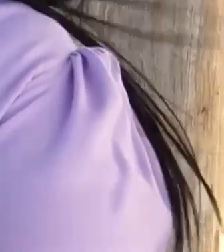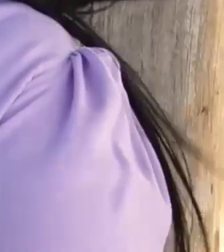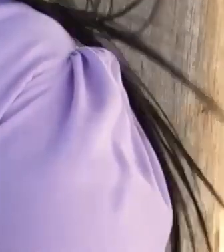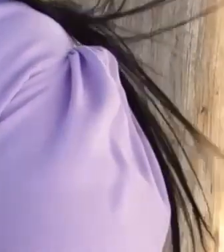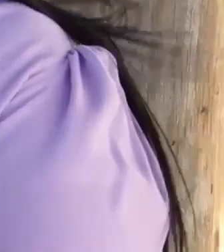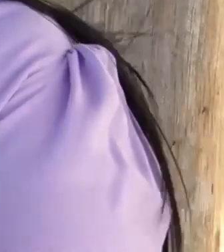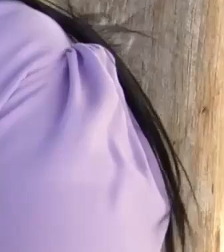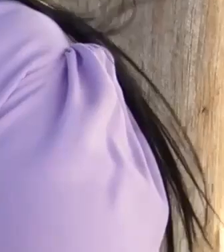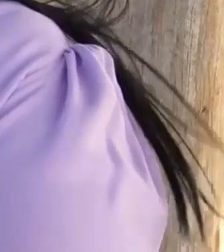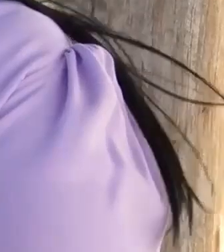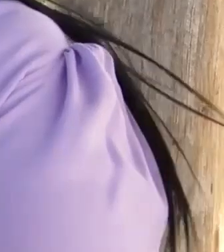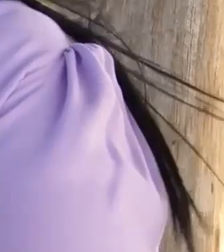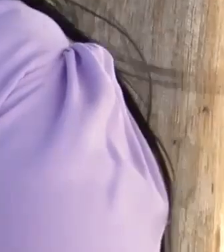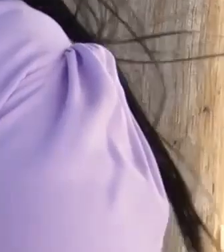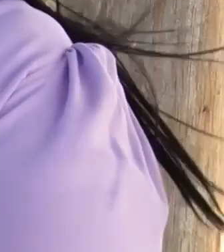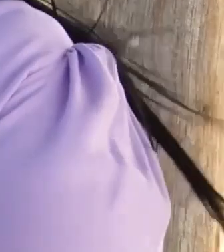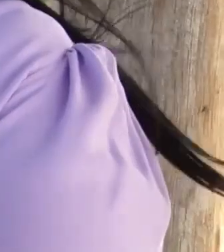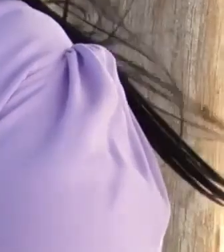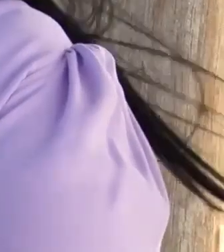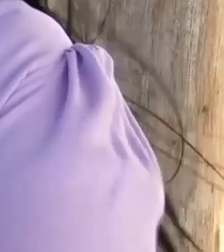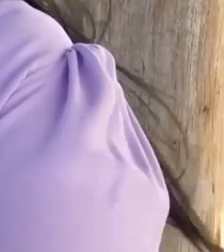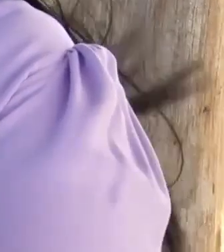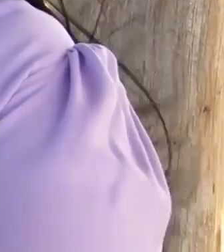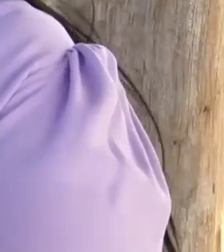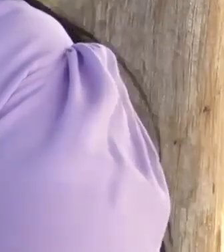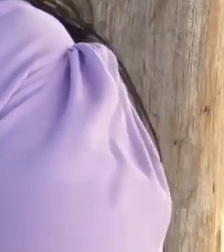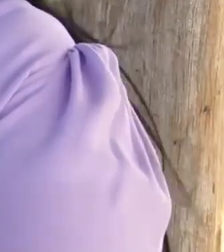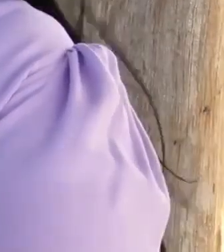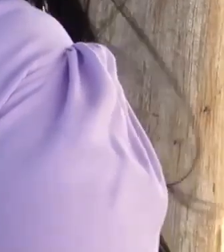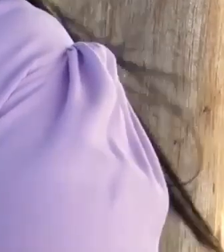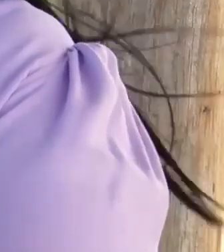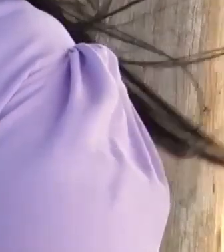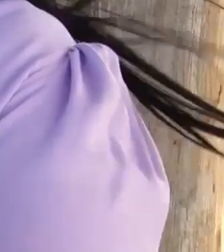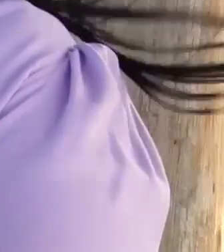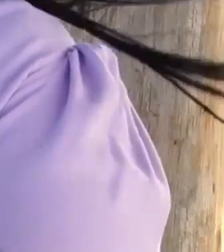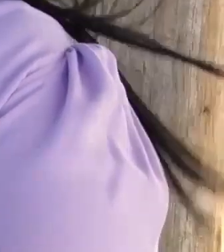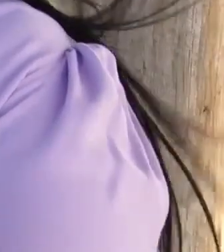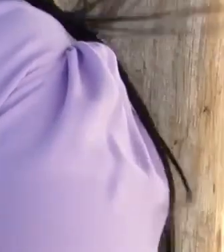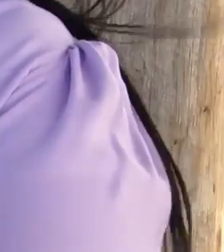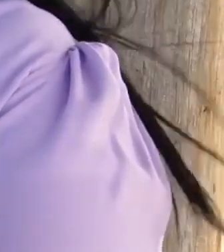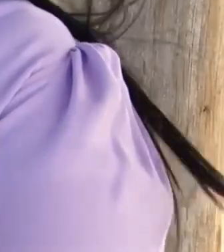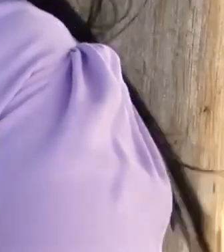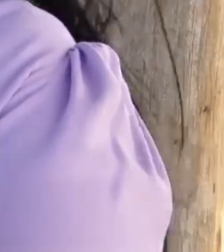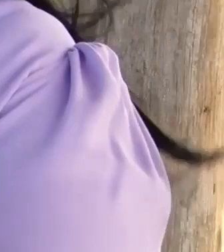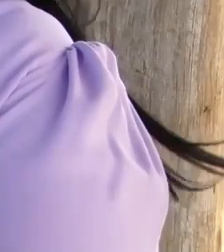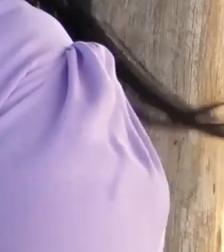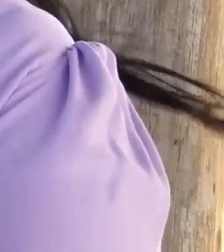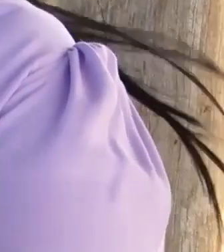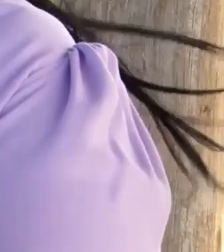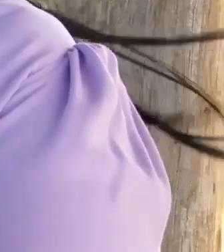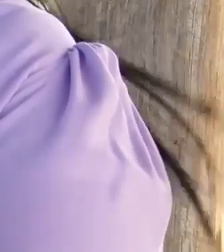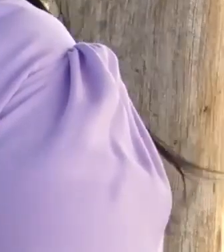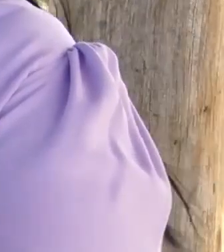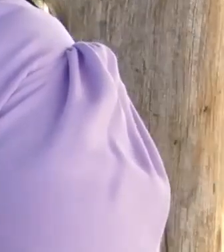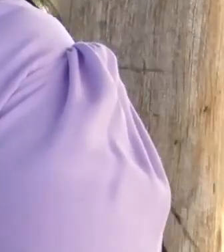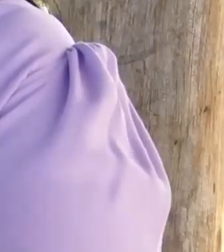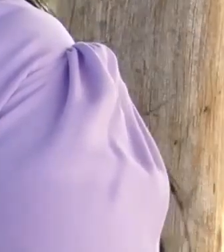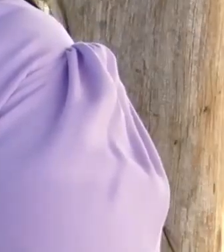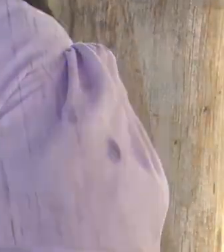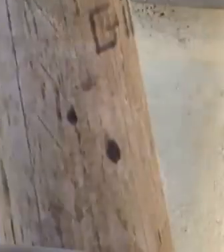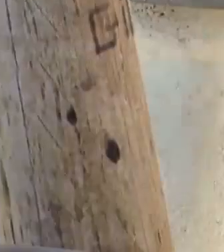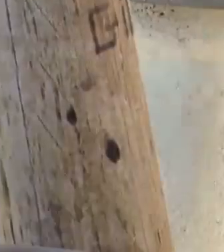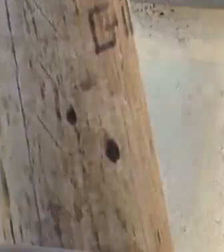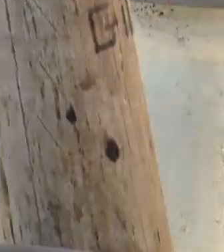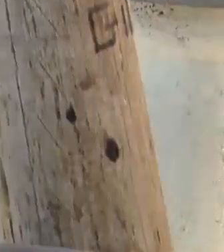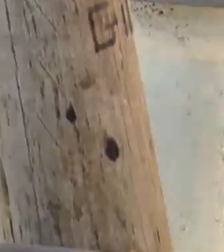Eu querendo provar a todos daquela localidade que era capaz de dormir tranquilamente naquela casa que diziam ser